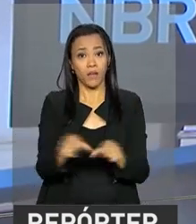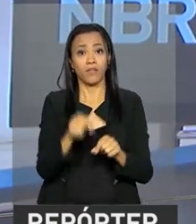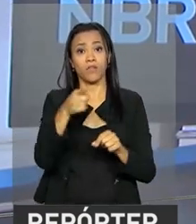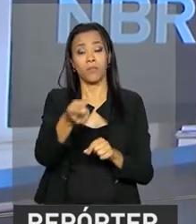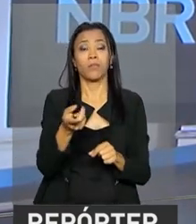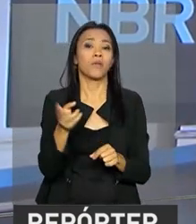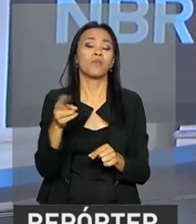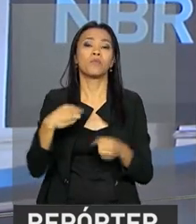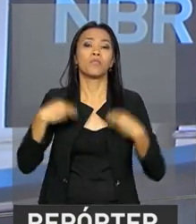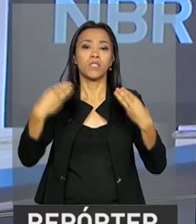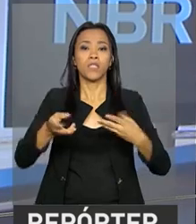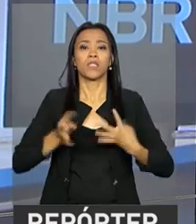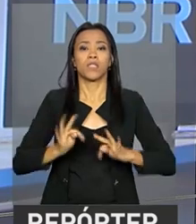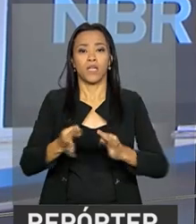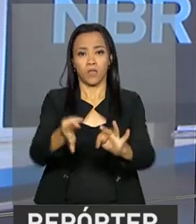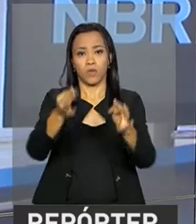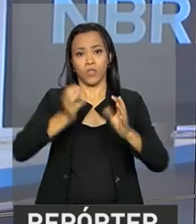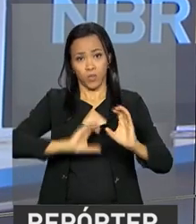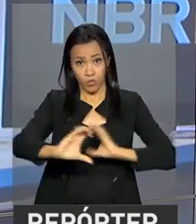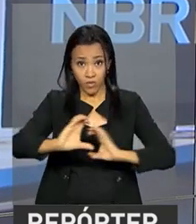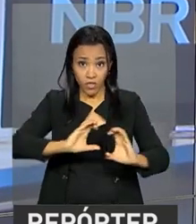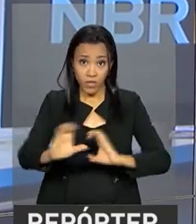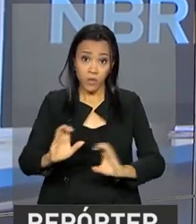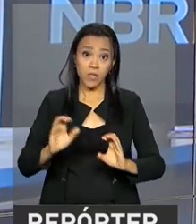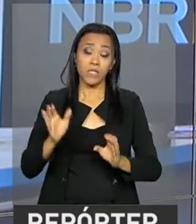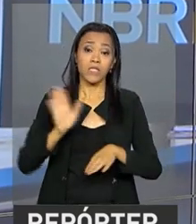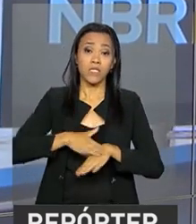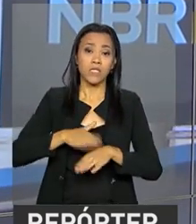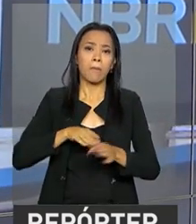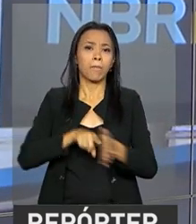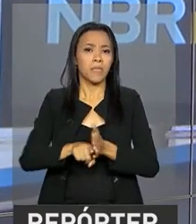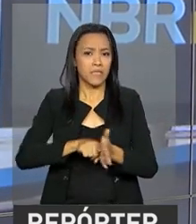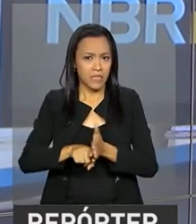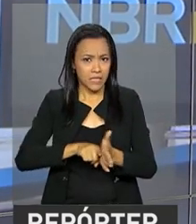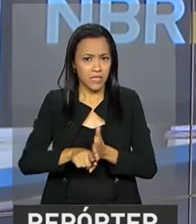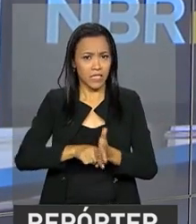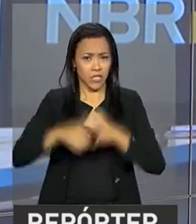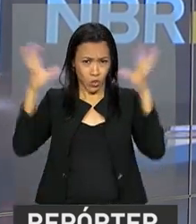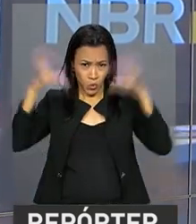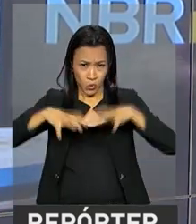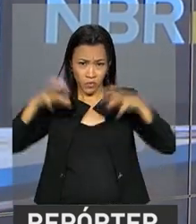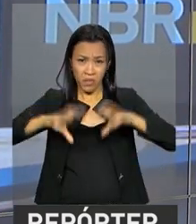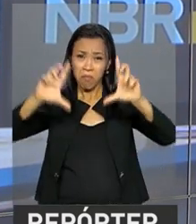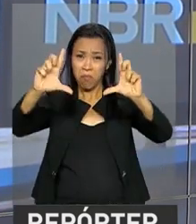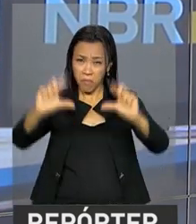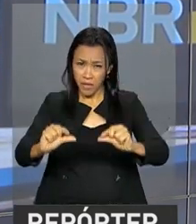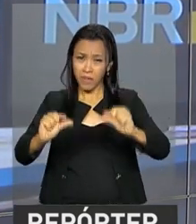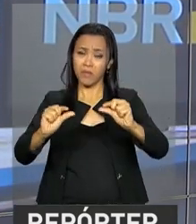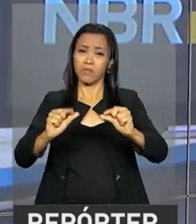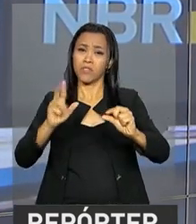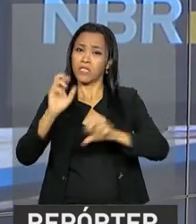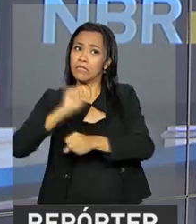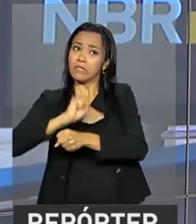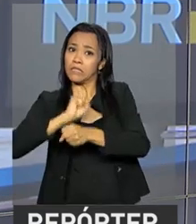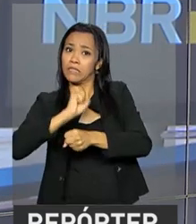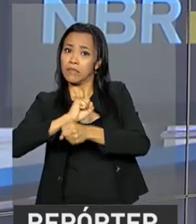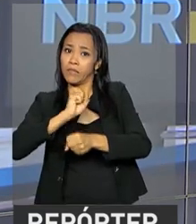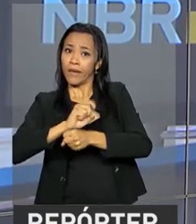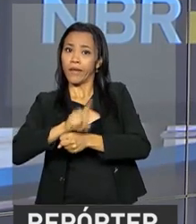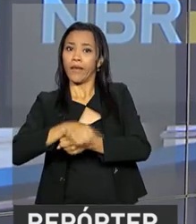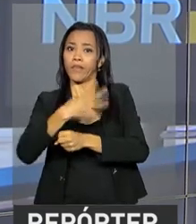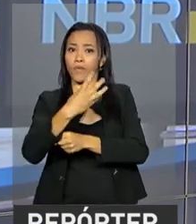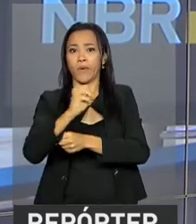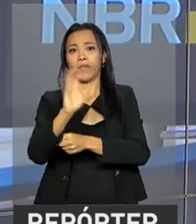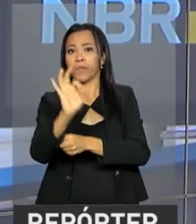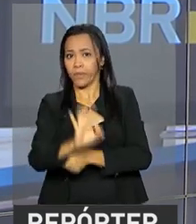e comunicações de acordo com a pesquisa a probabilidade de chover menos que o previsto para o período é de